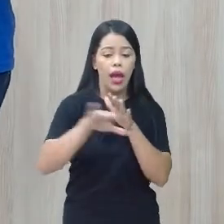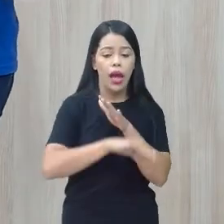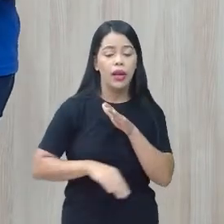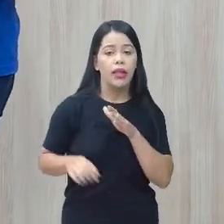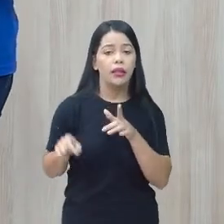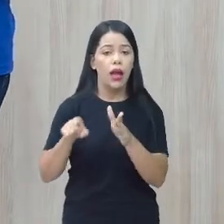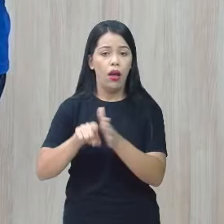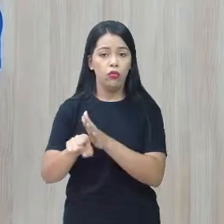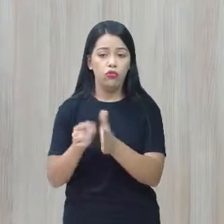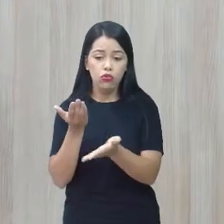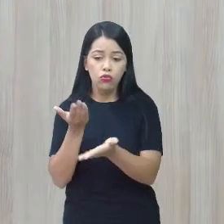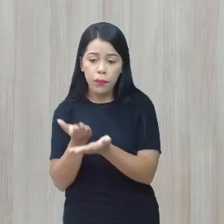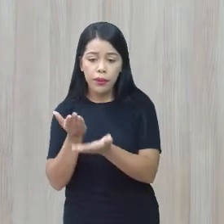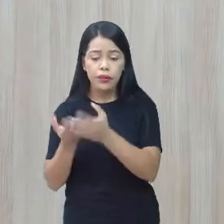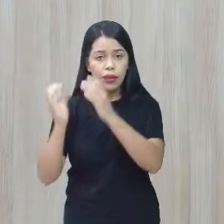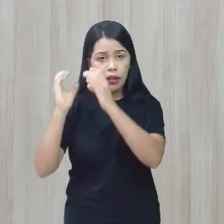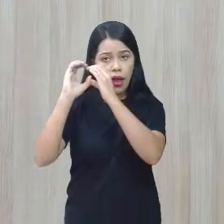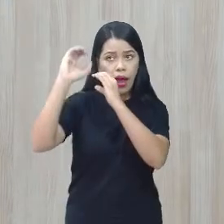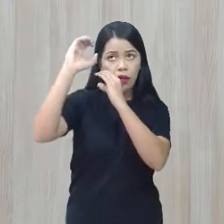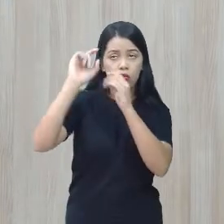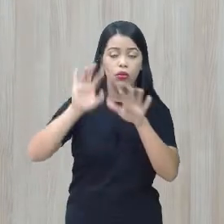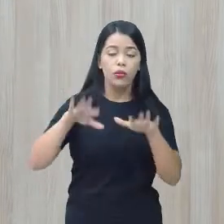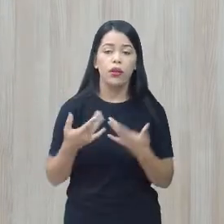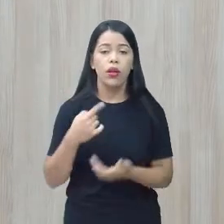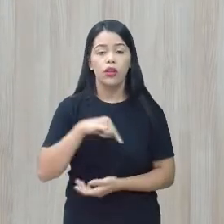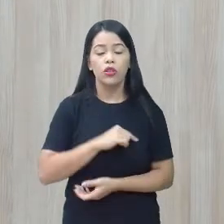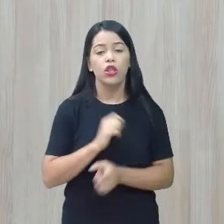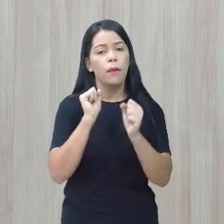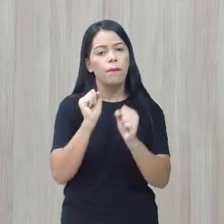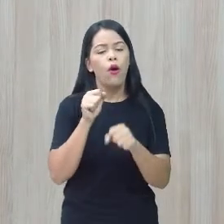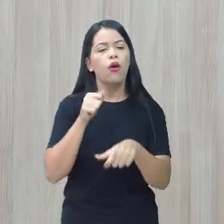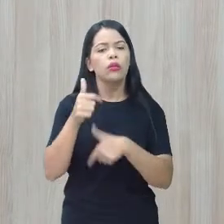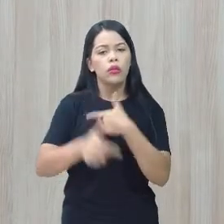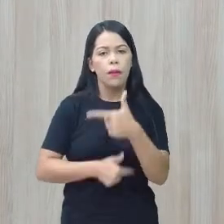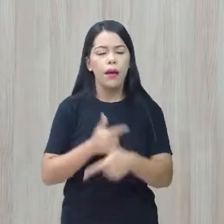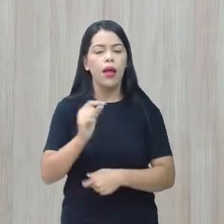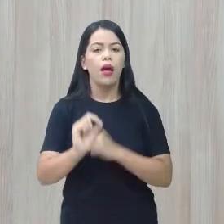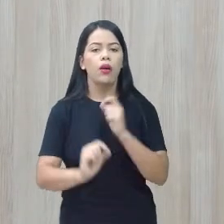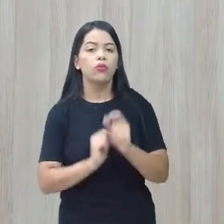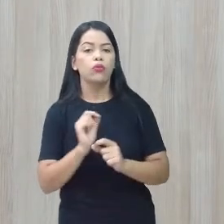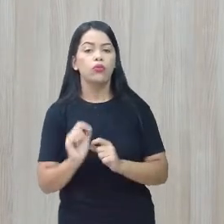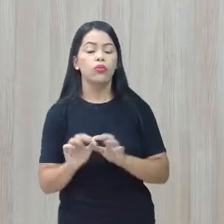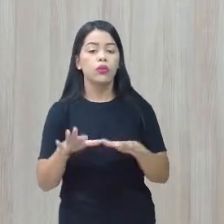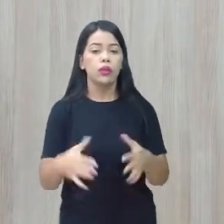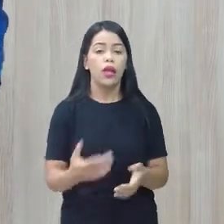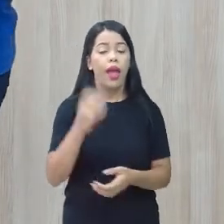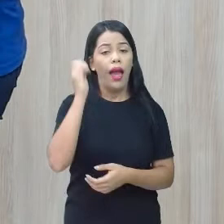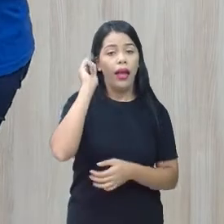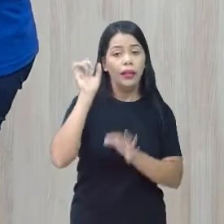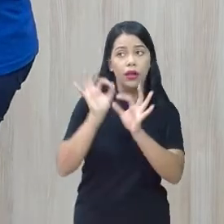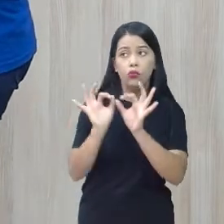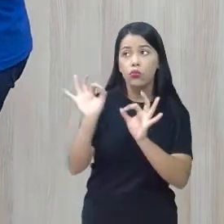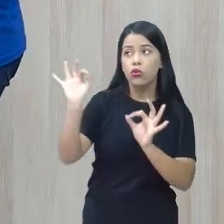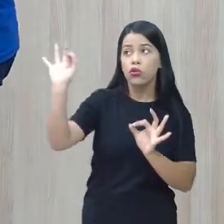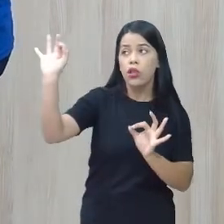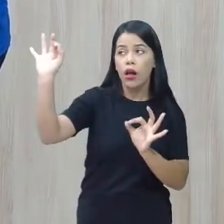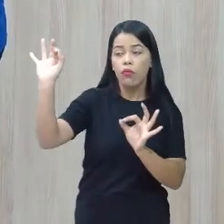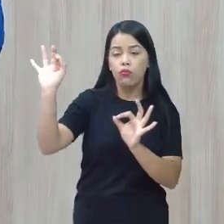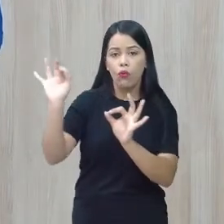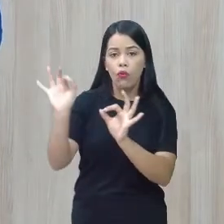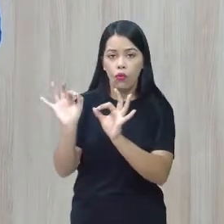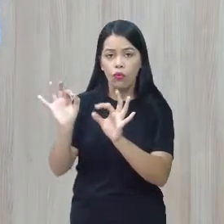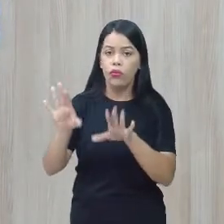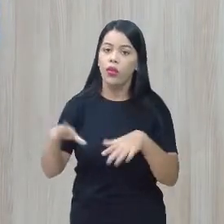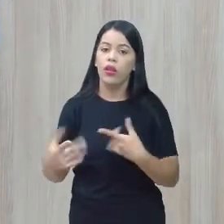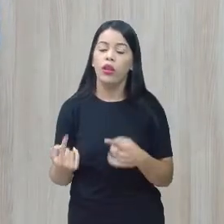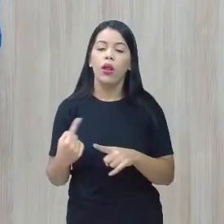mais tranquila, né, não está aprofundando, a gente pode trabalhar com essa ideia de distância mais reduzida. É tanto que aqui a